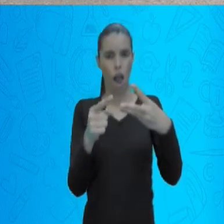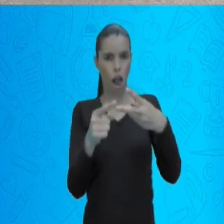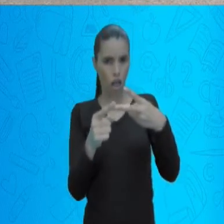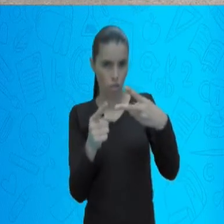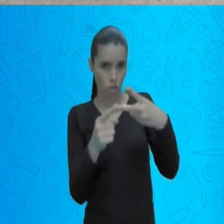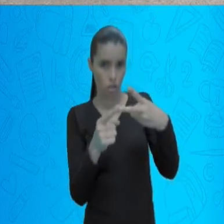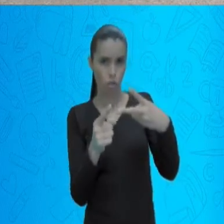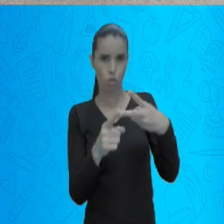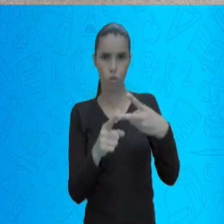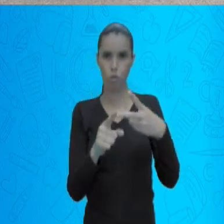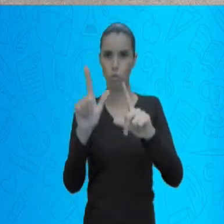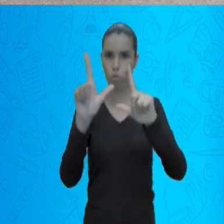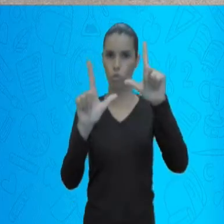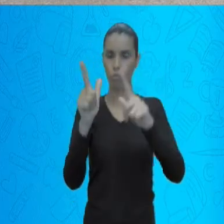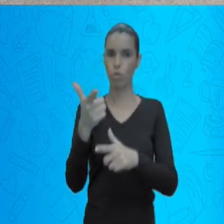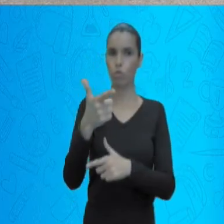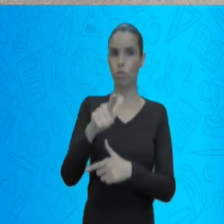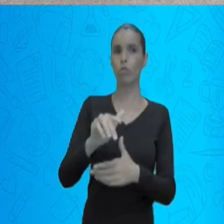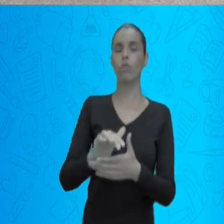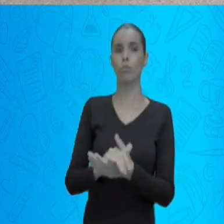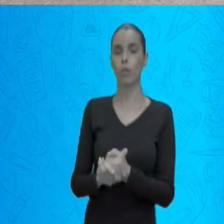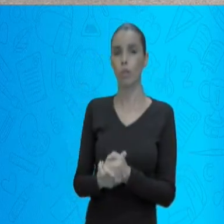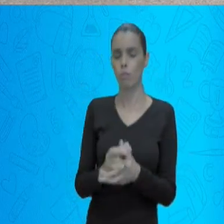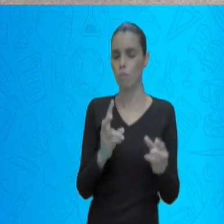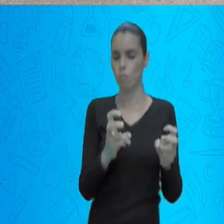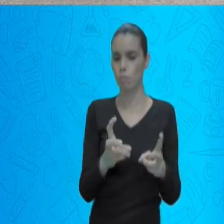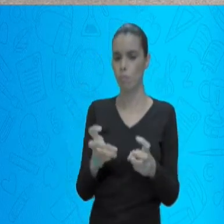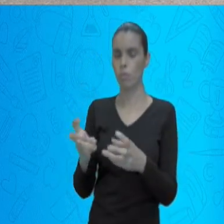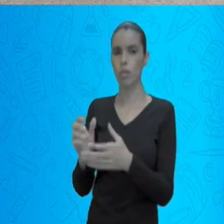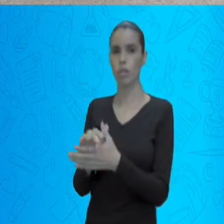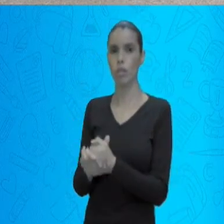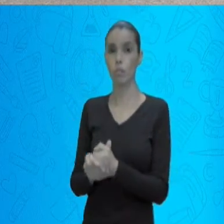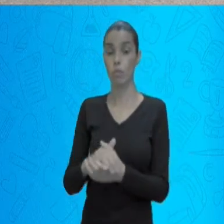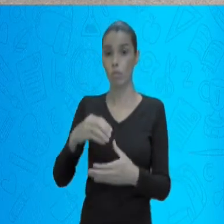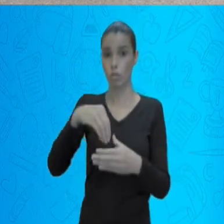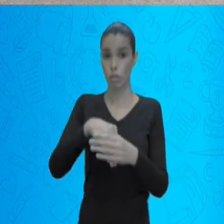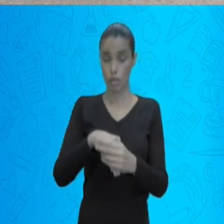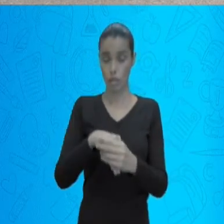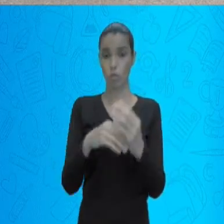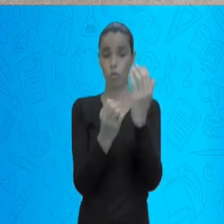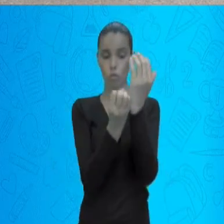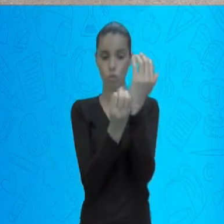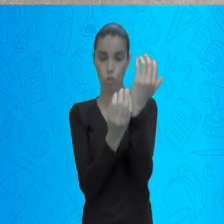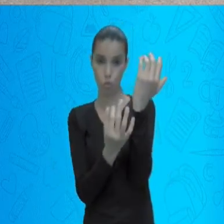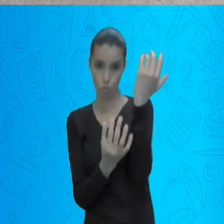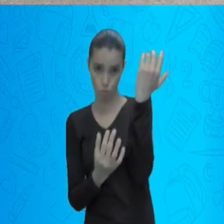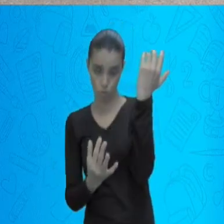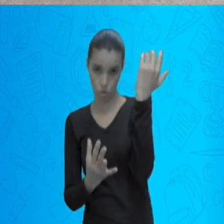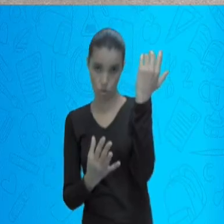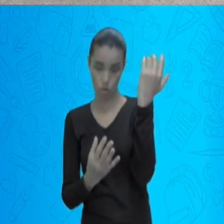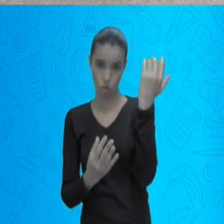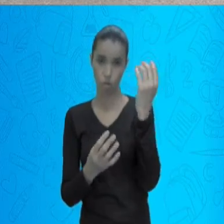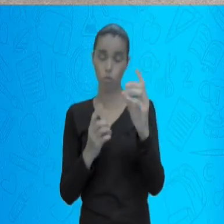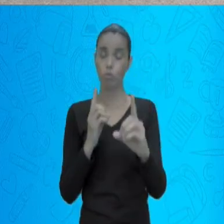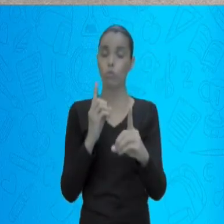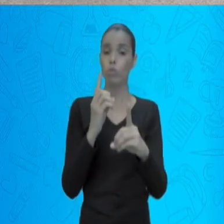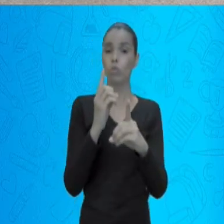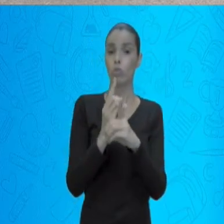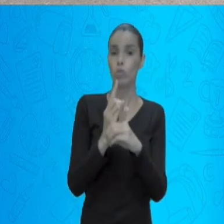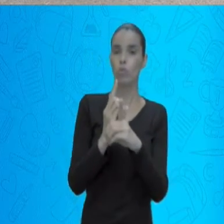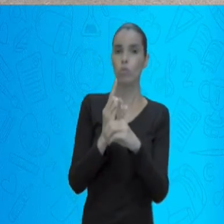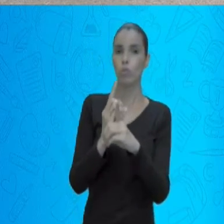imagem, né, que estão aqui como exemplos. No sangue nós vamos encontrar o plasma, as hemácias,